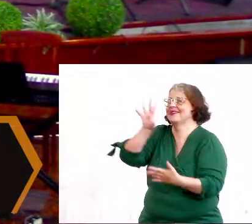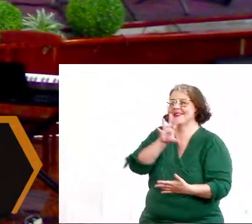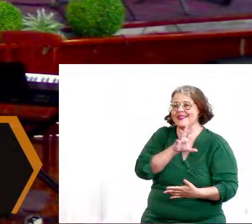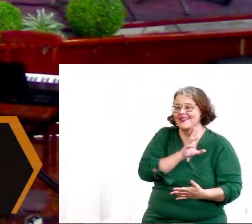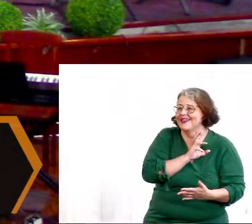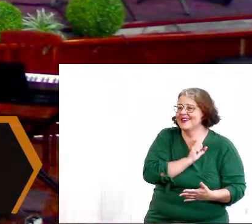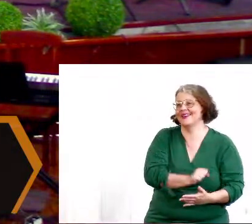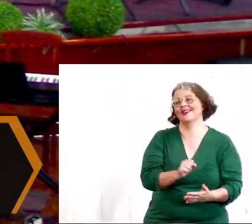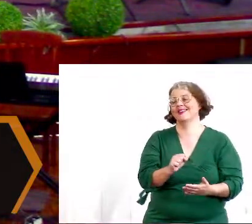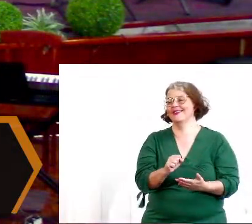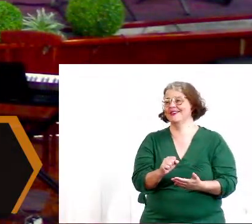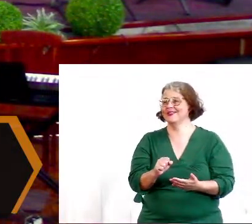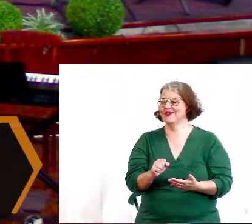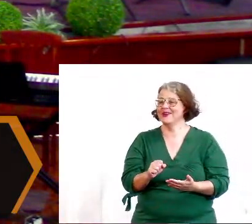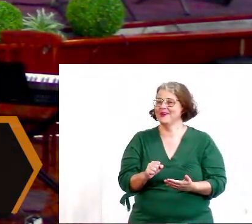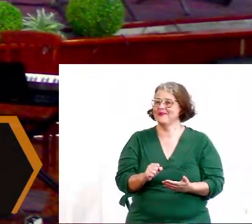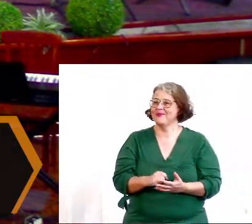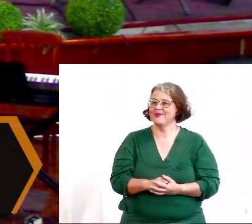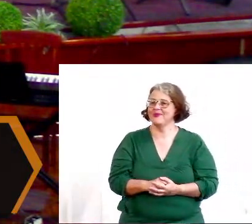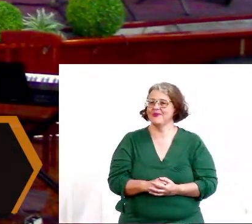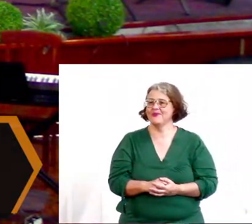testemunho do teu grande